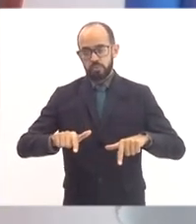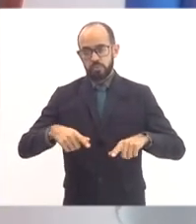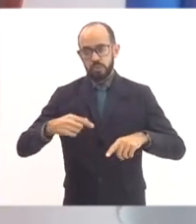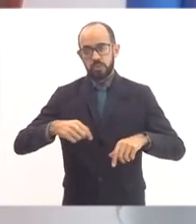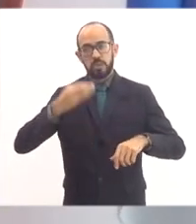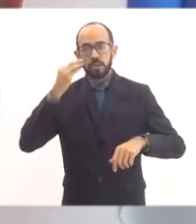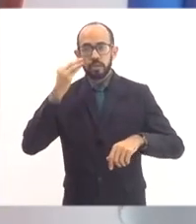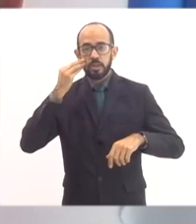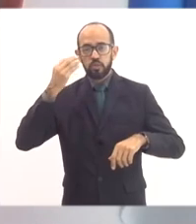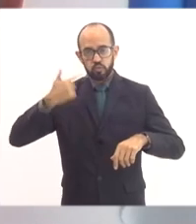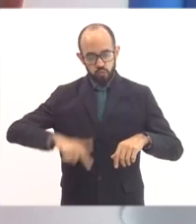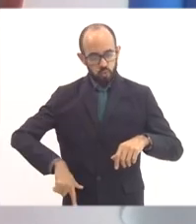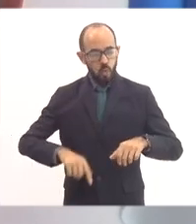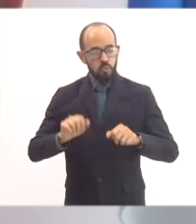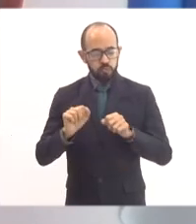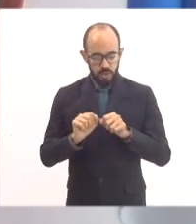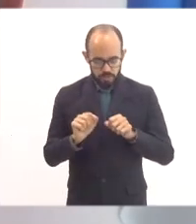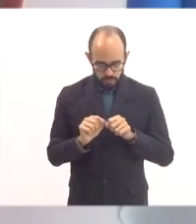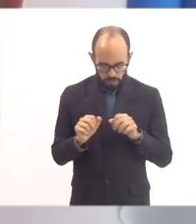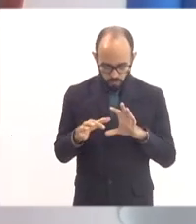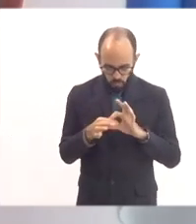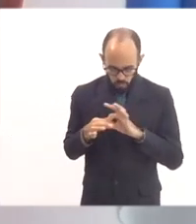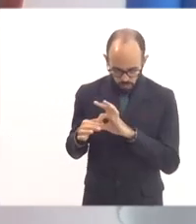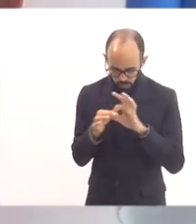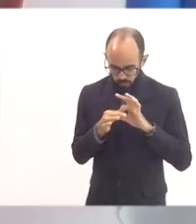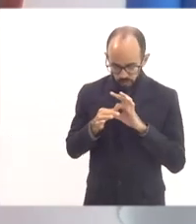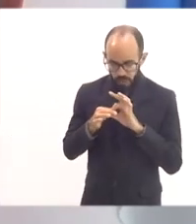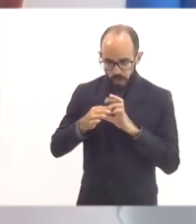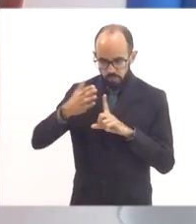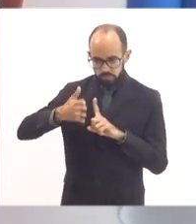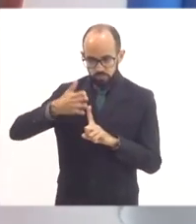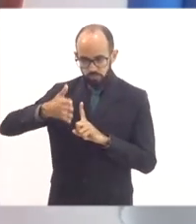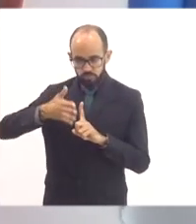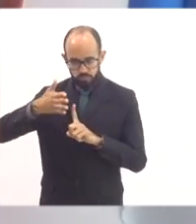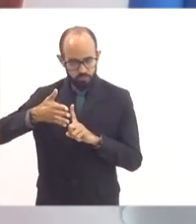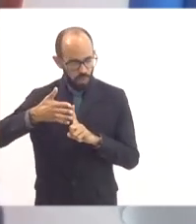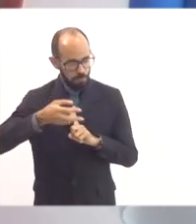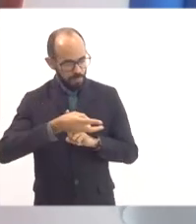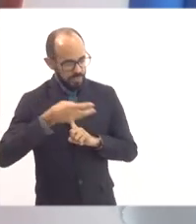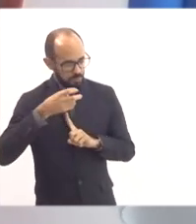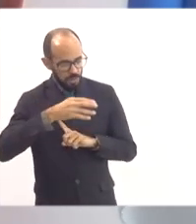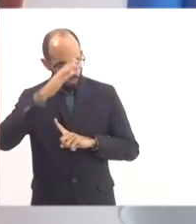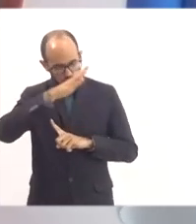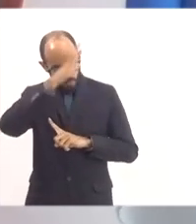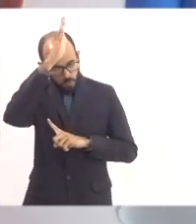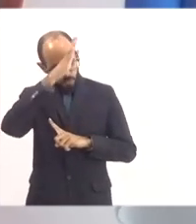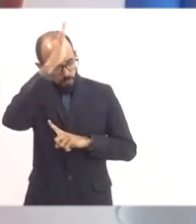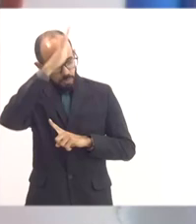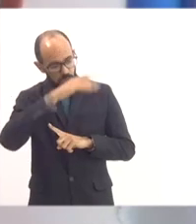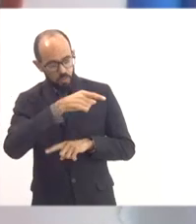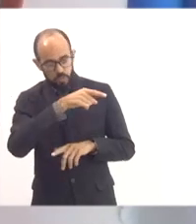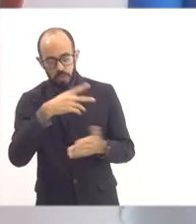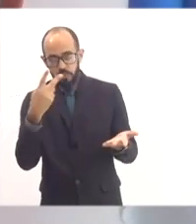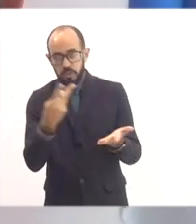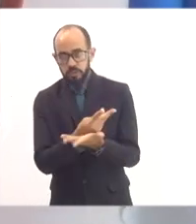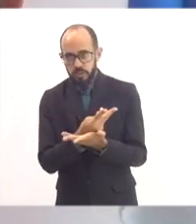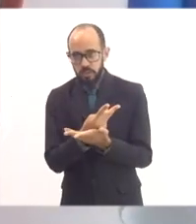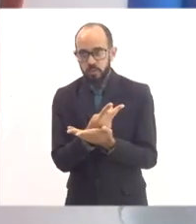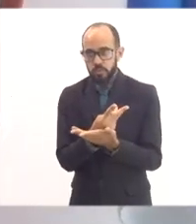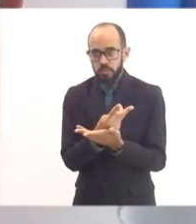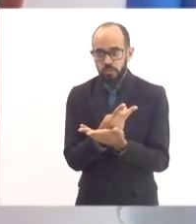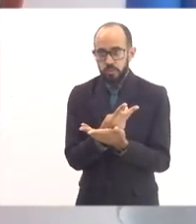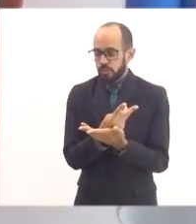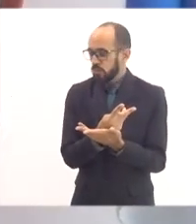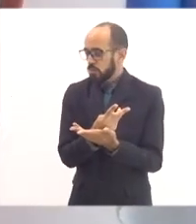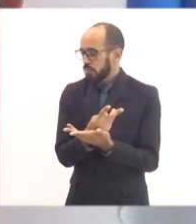vez, unificar os discursos aqui, ouvir do Corpo de Bombeiros o que está pegando na linguagem militar, o que está acontecendo, o que